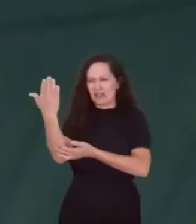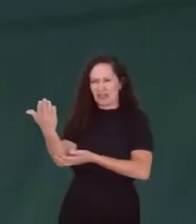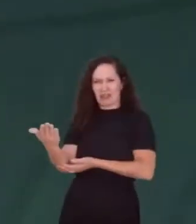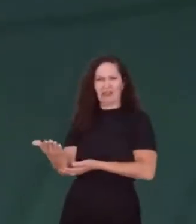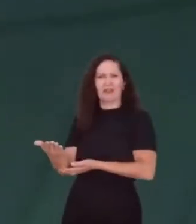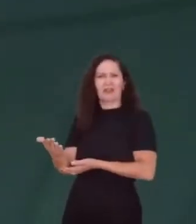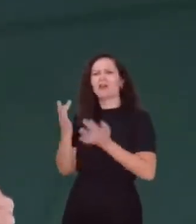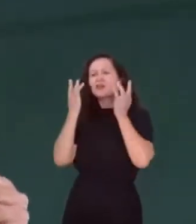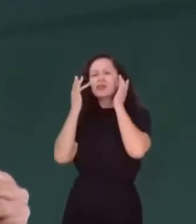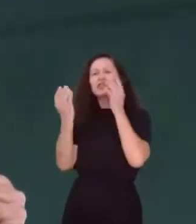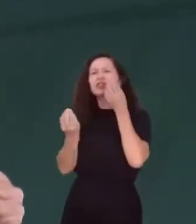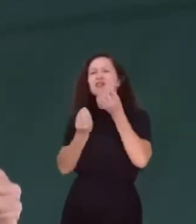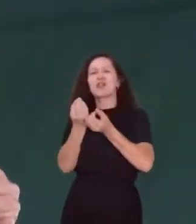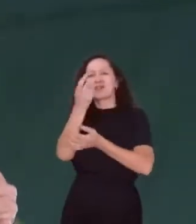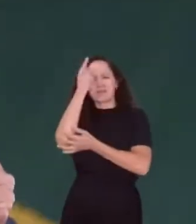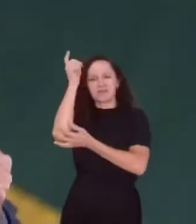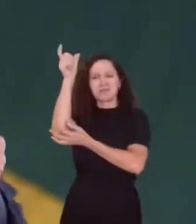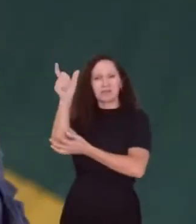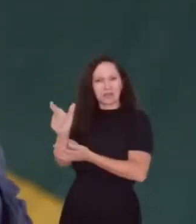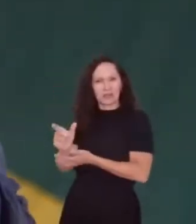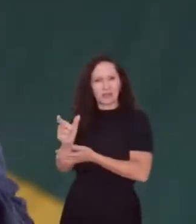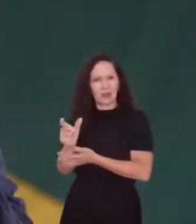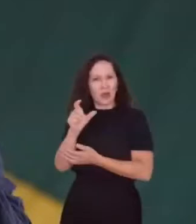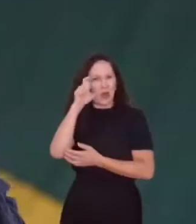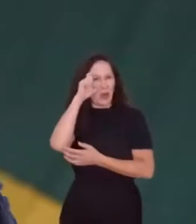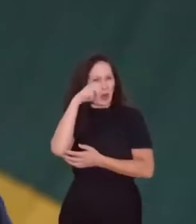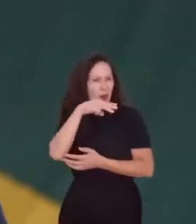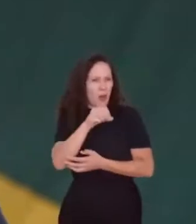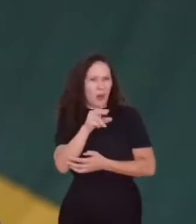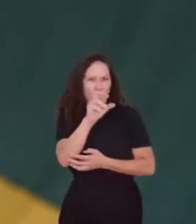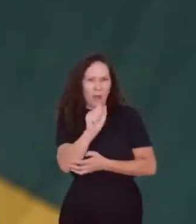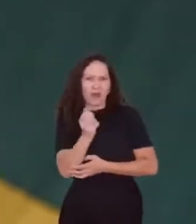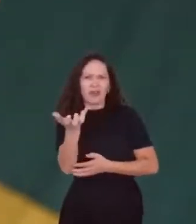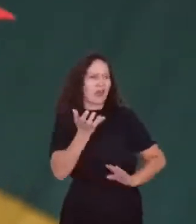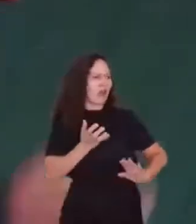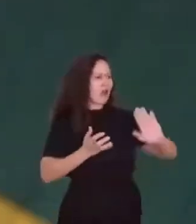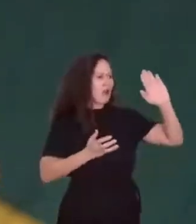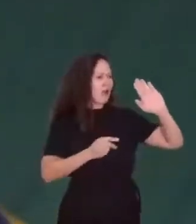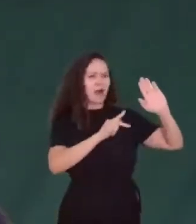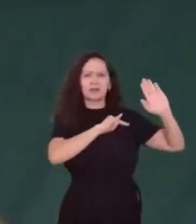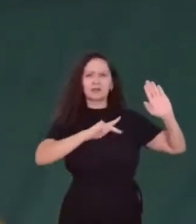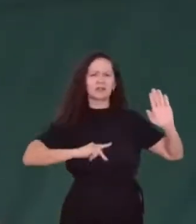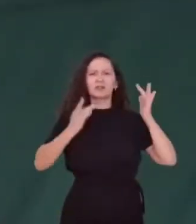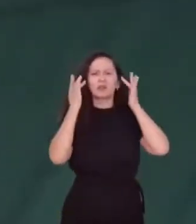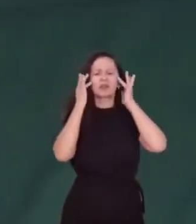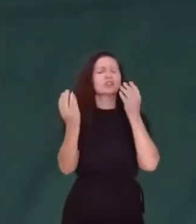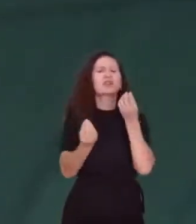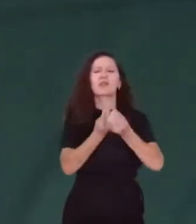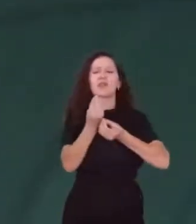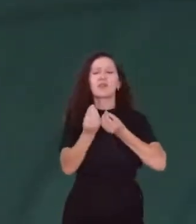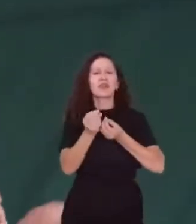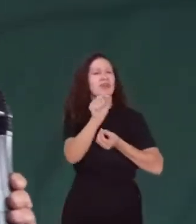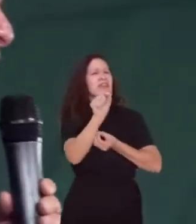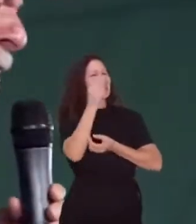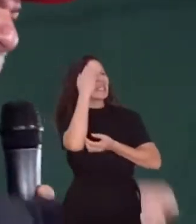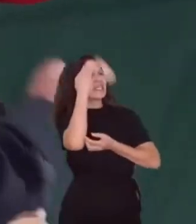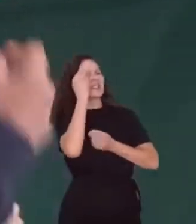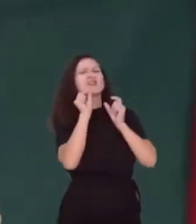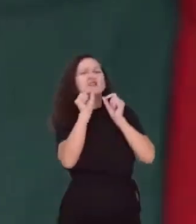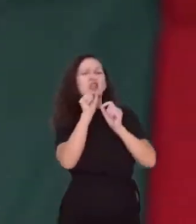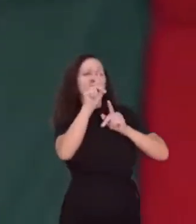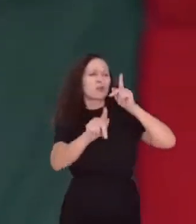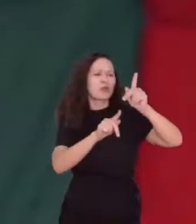sabe, como o Moro se meta a ser candidato a presidente da República. O que é que ele entende de povo? O que é que ele entende